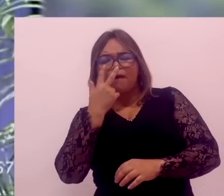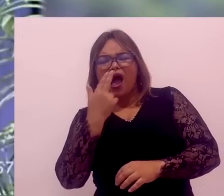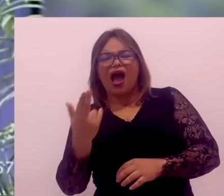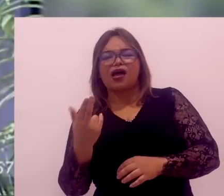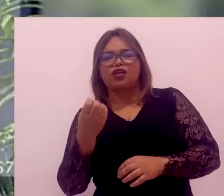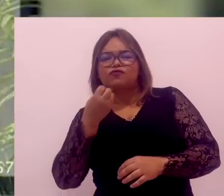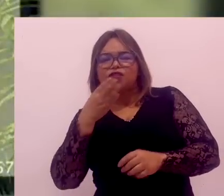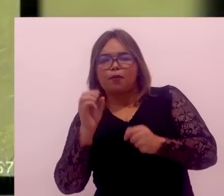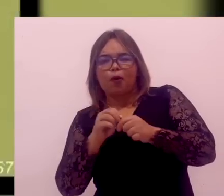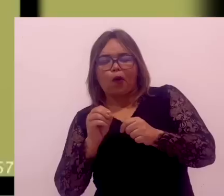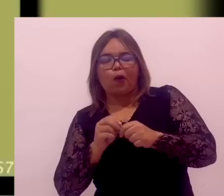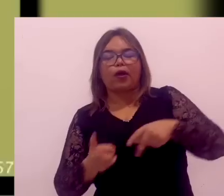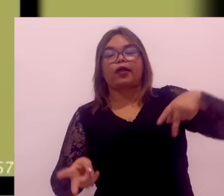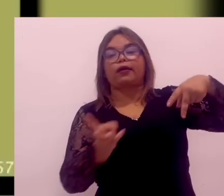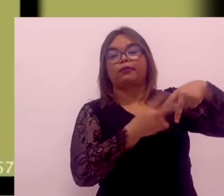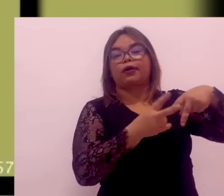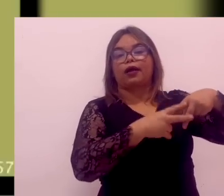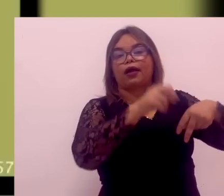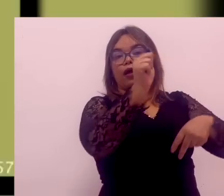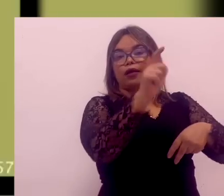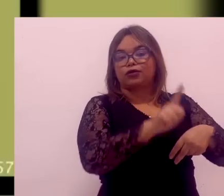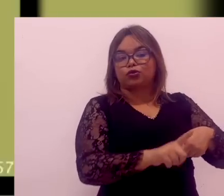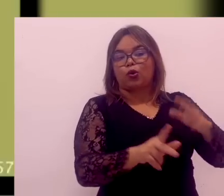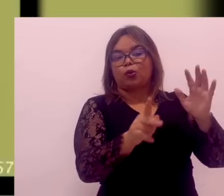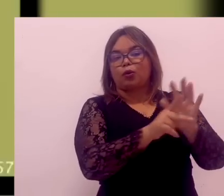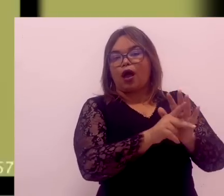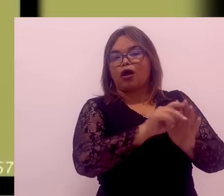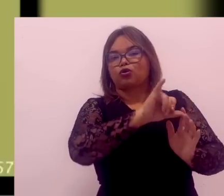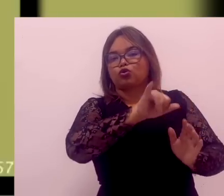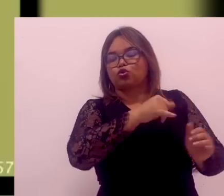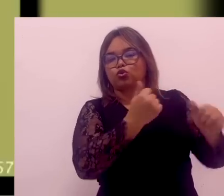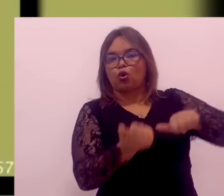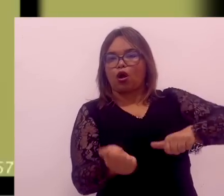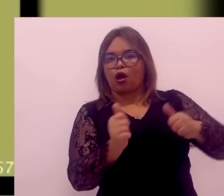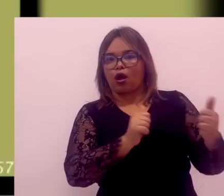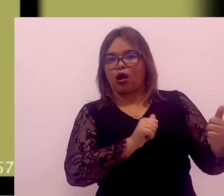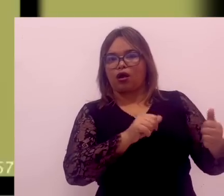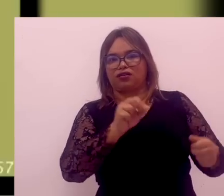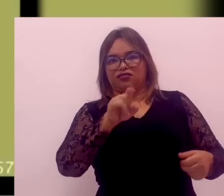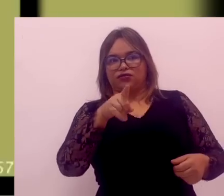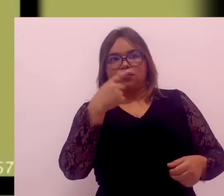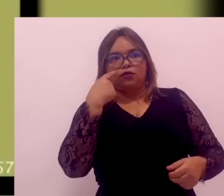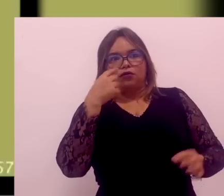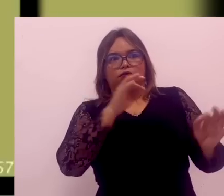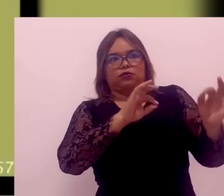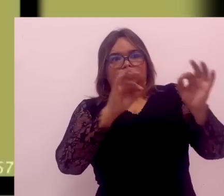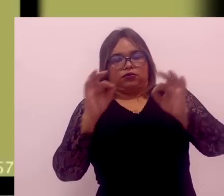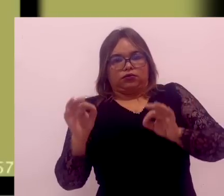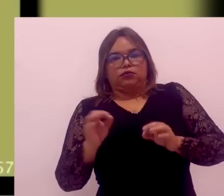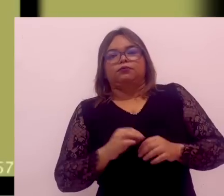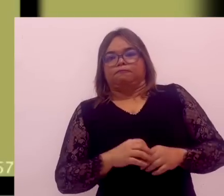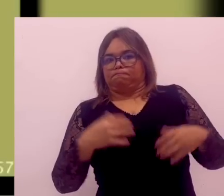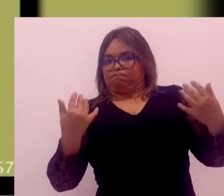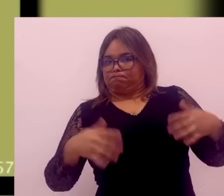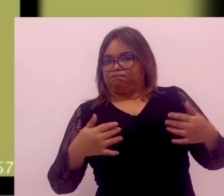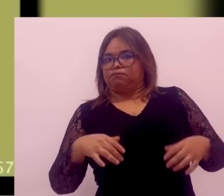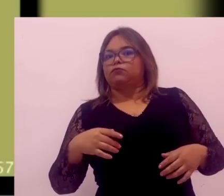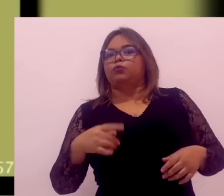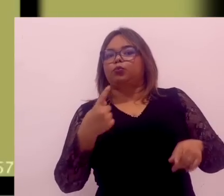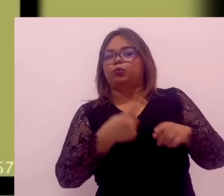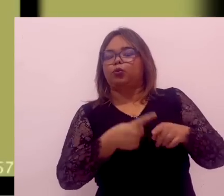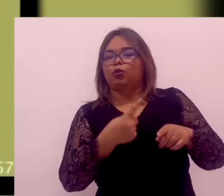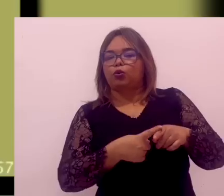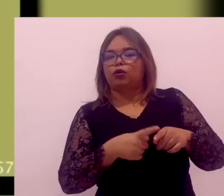quando vocês ouvirem esse nome. O rito de York, o rito escocês, o comunismo, o B'nai B'rith, a maçonaria judaica,